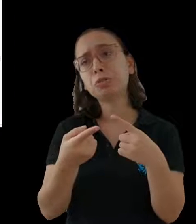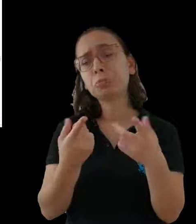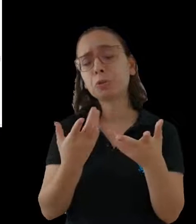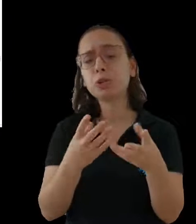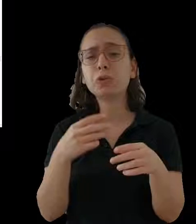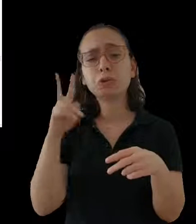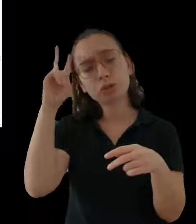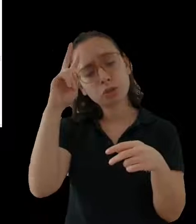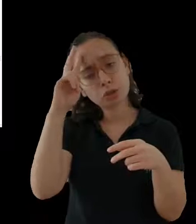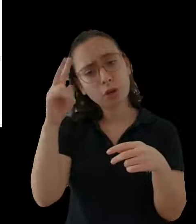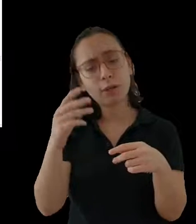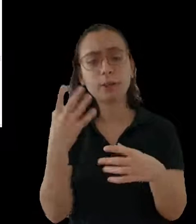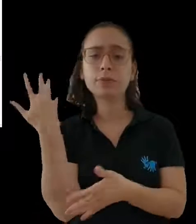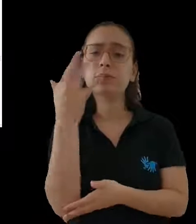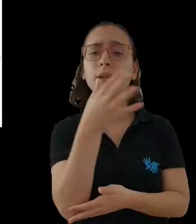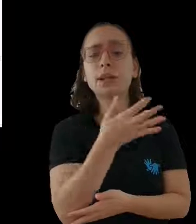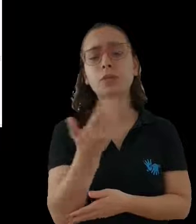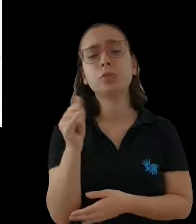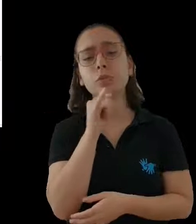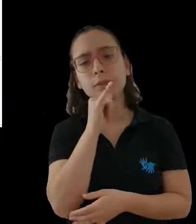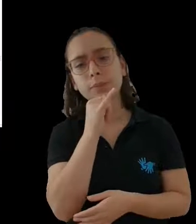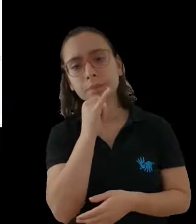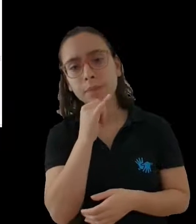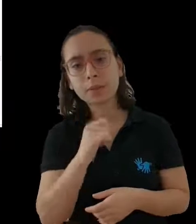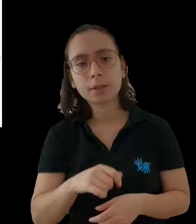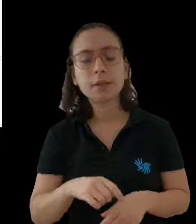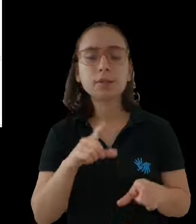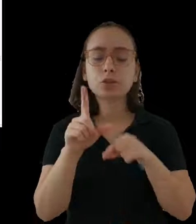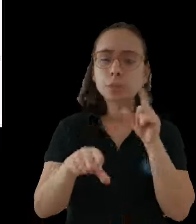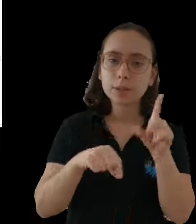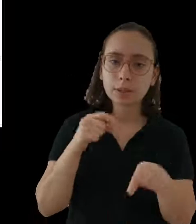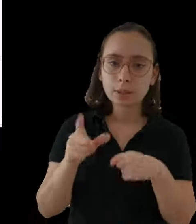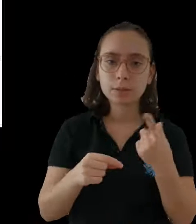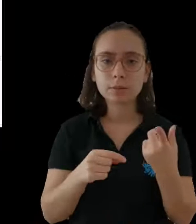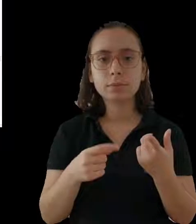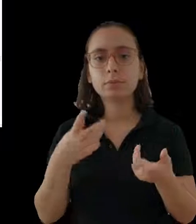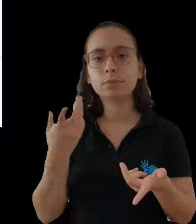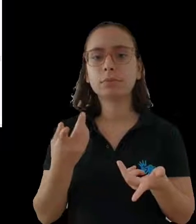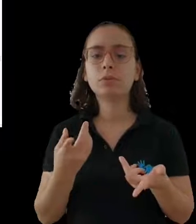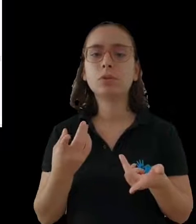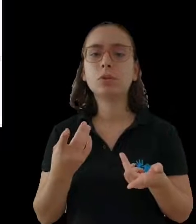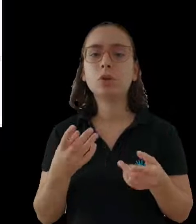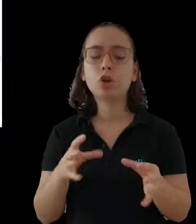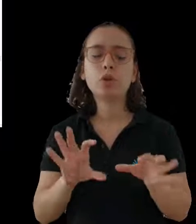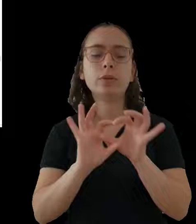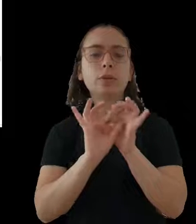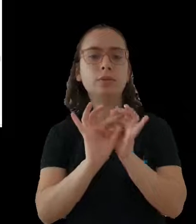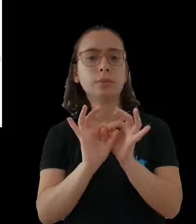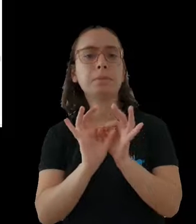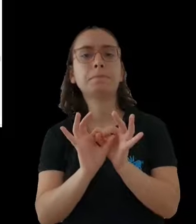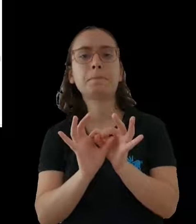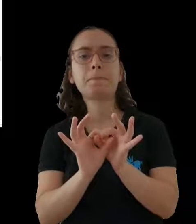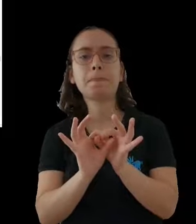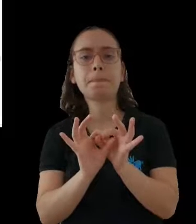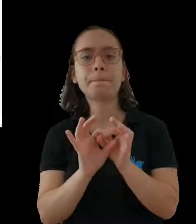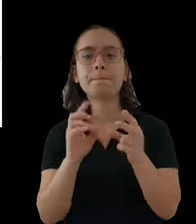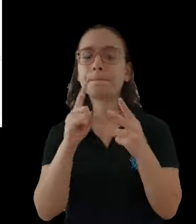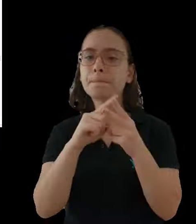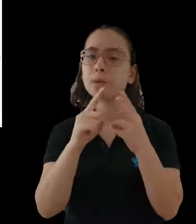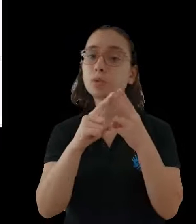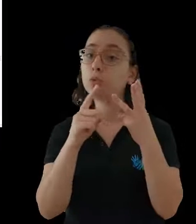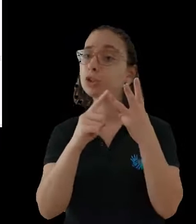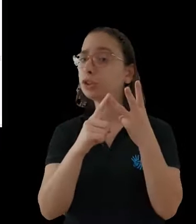por exemplo. Então a ideia é que esses materiais, eles têm um vínculo